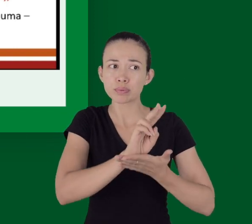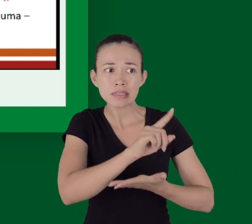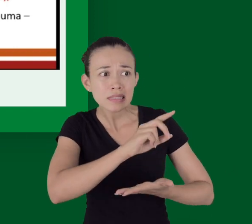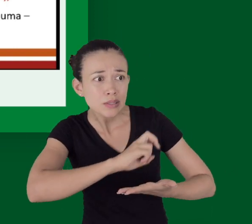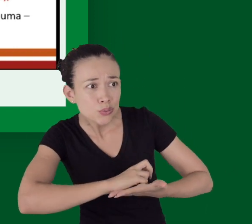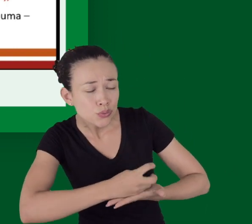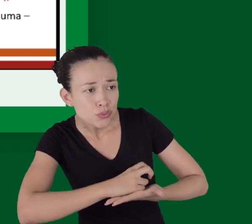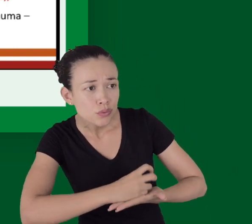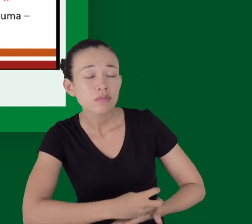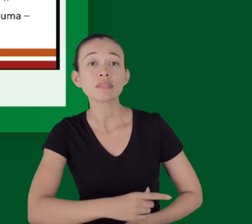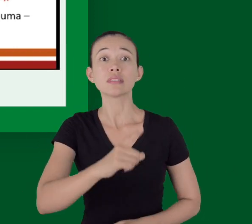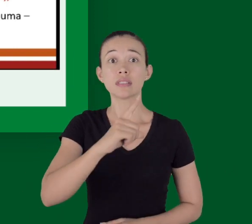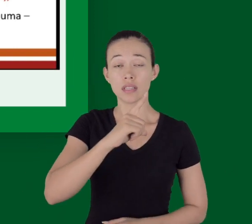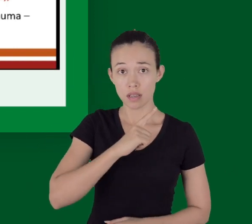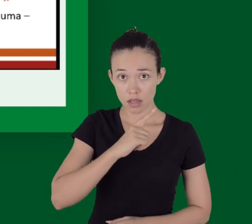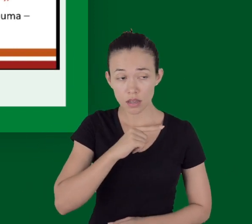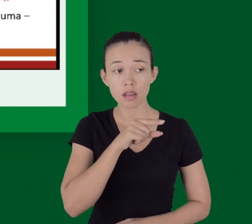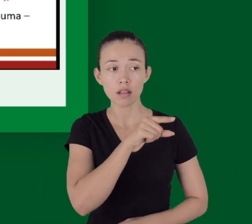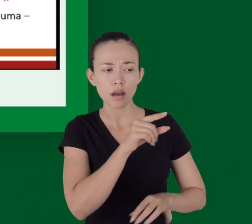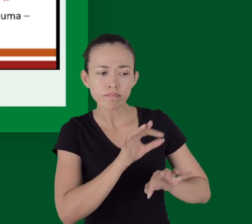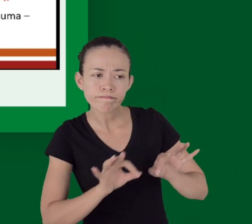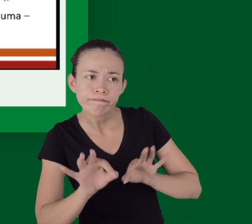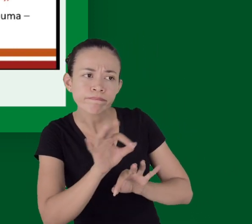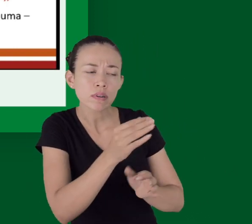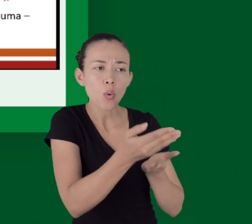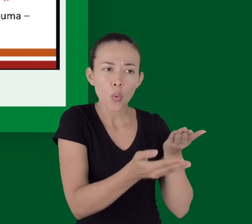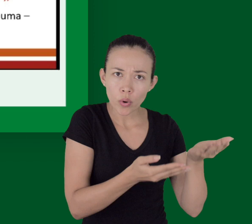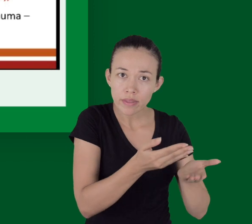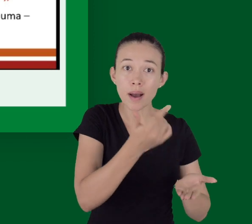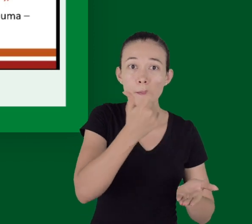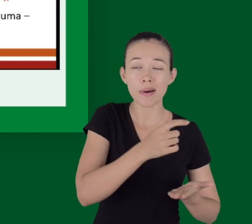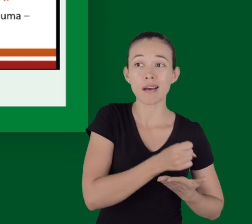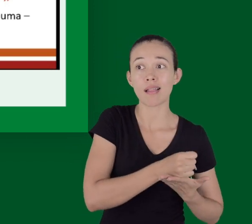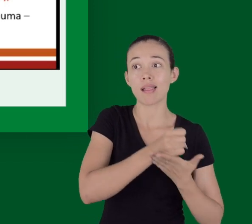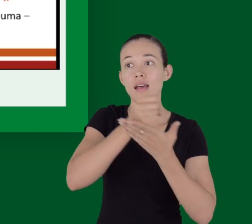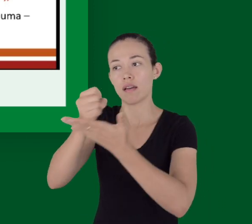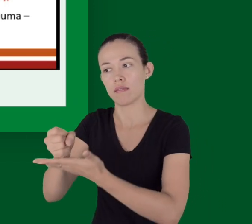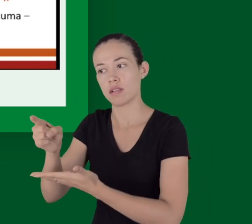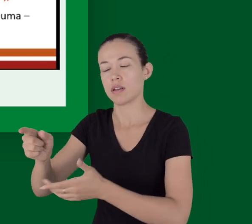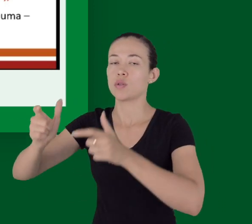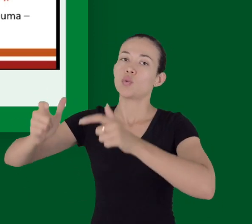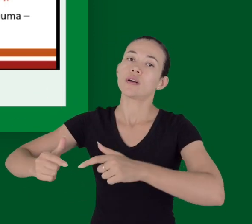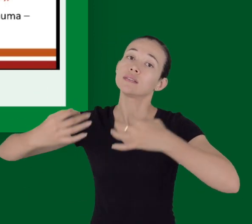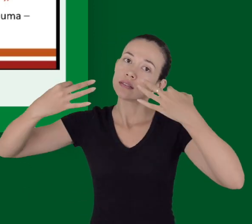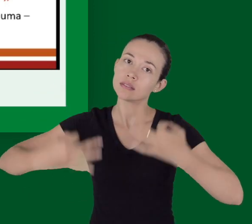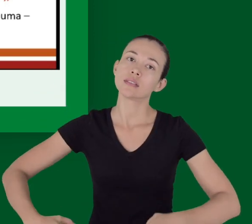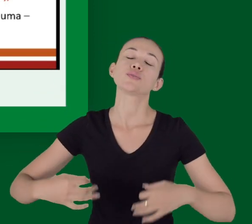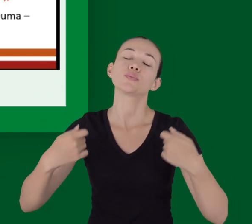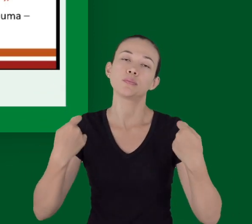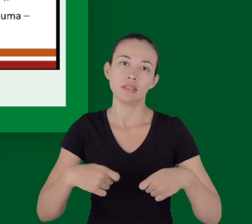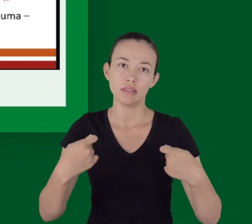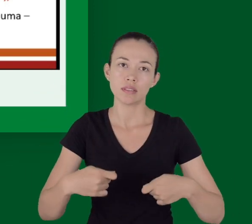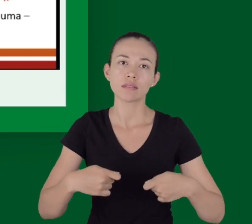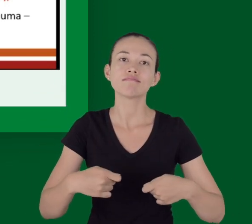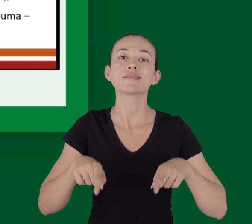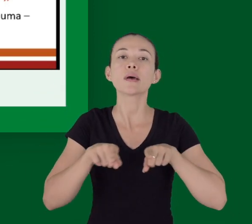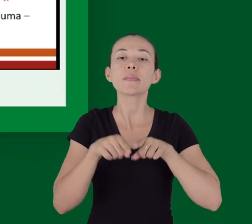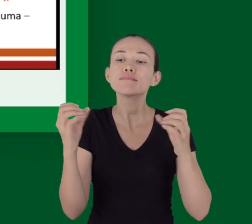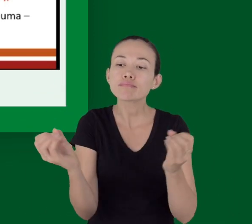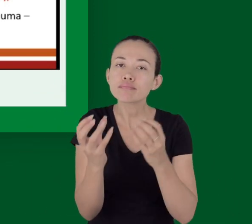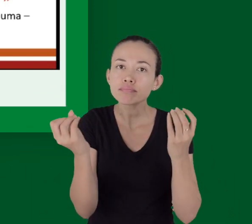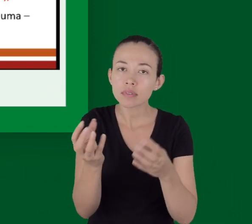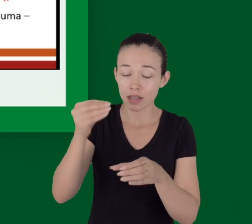oximetria, tentar para as questões de reanimação polêmica, corrigir, tratar a condução e o transporte precisa ser extremamente